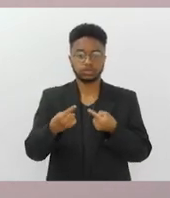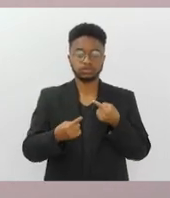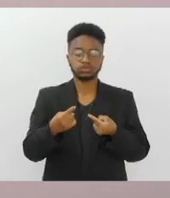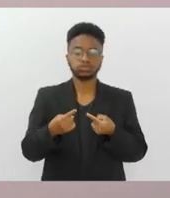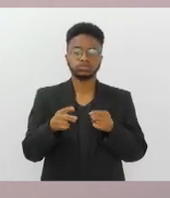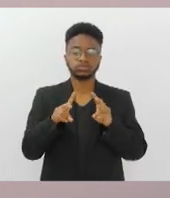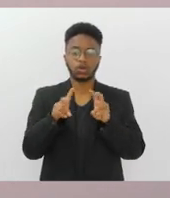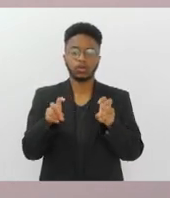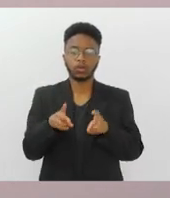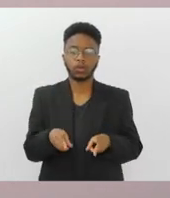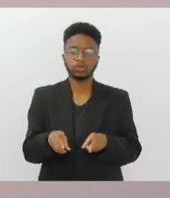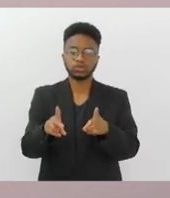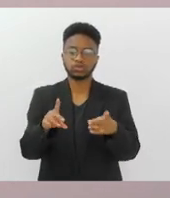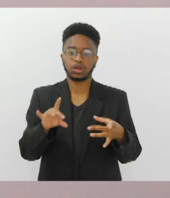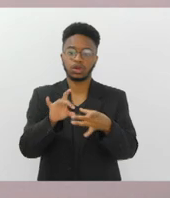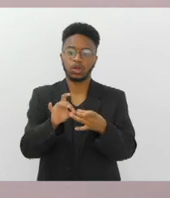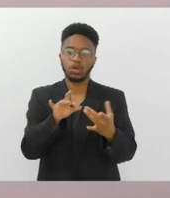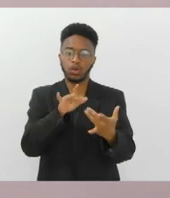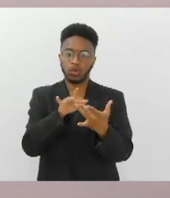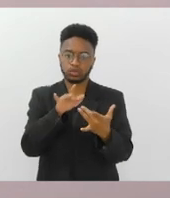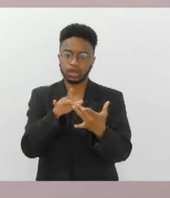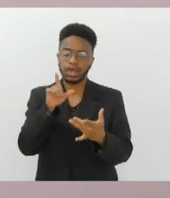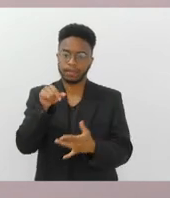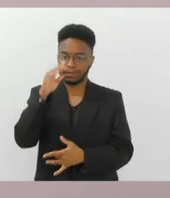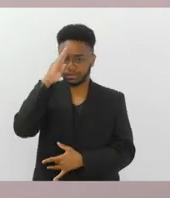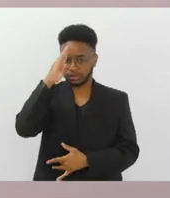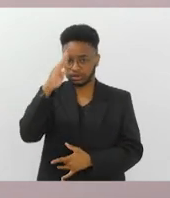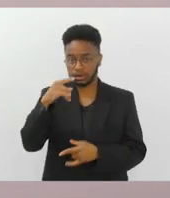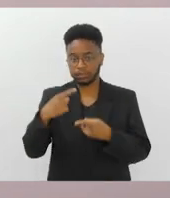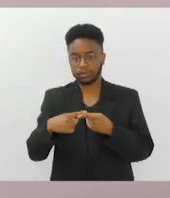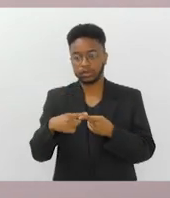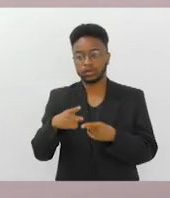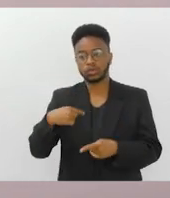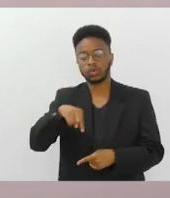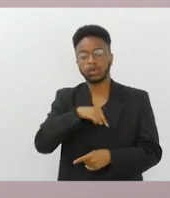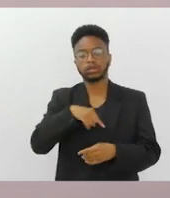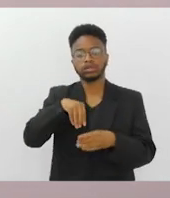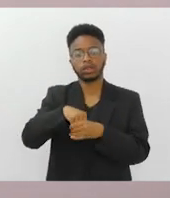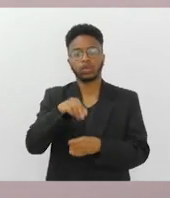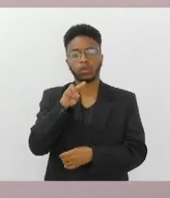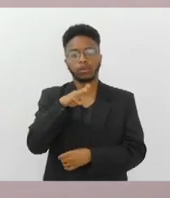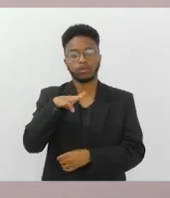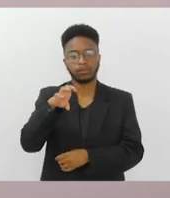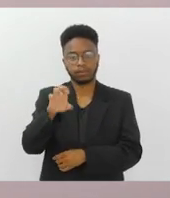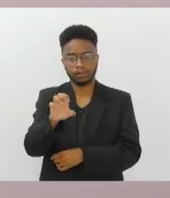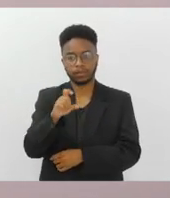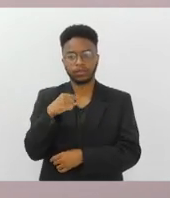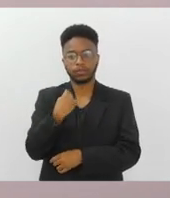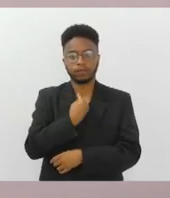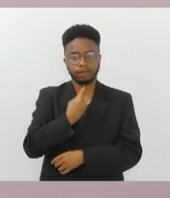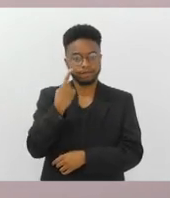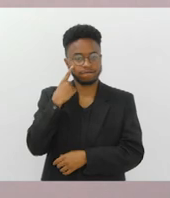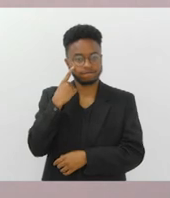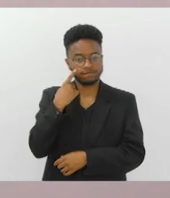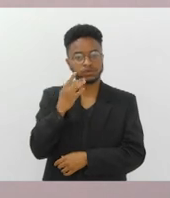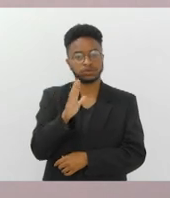vínculos. Central, assim. Quando a gente estava lá na unidade do UME, a gente já estava vendo, enfim, pegando um dos